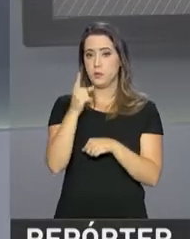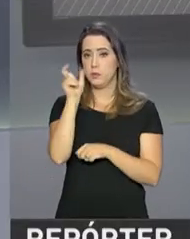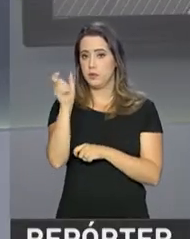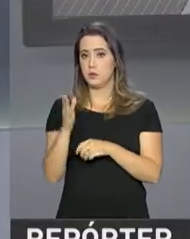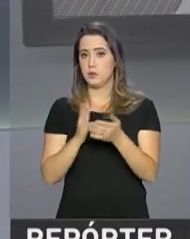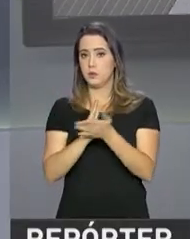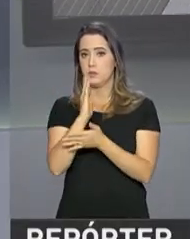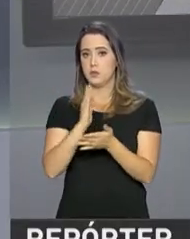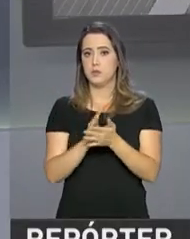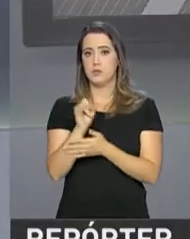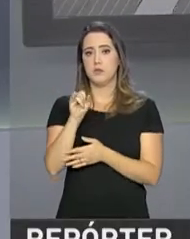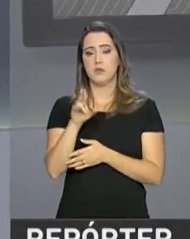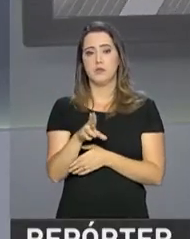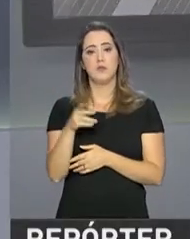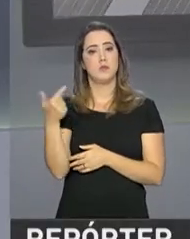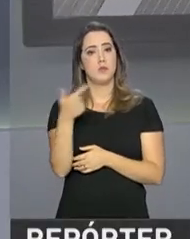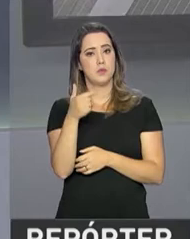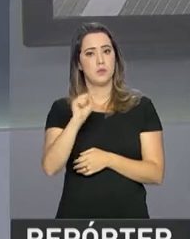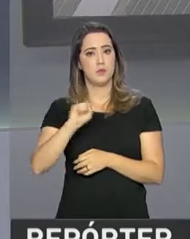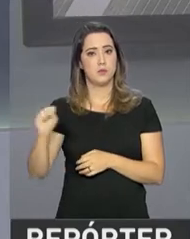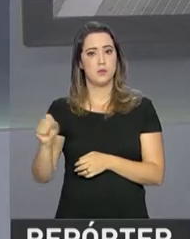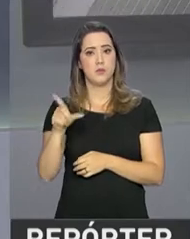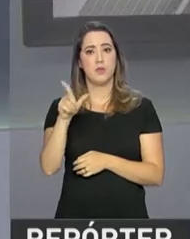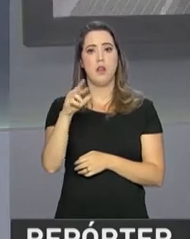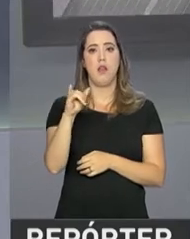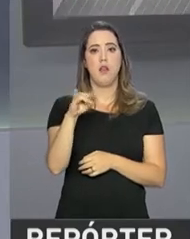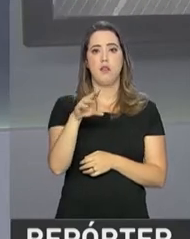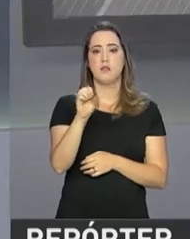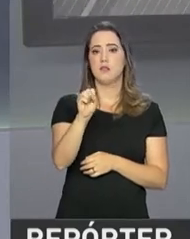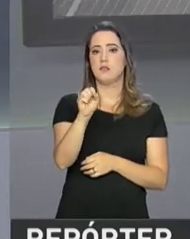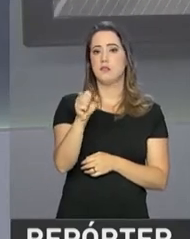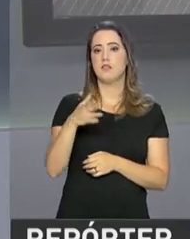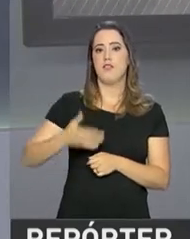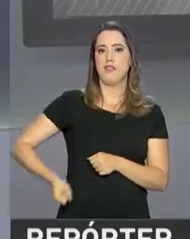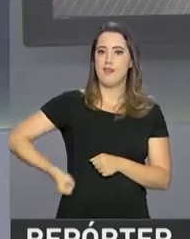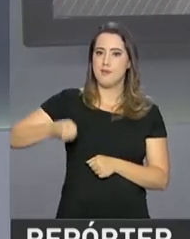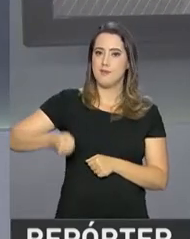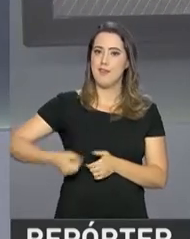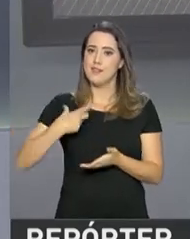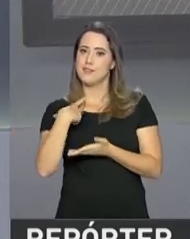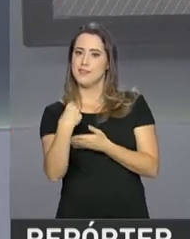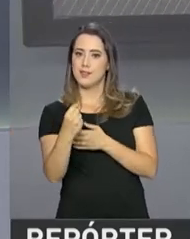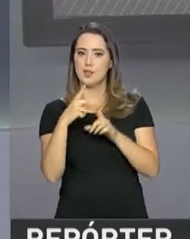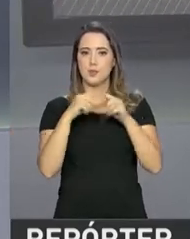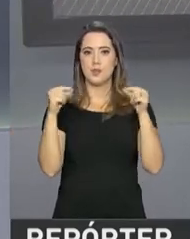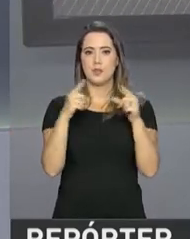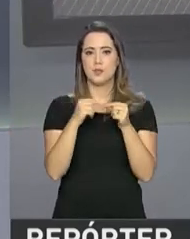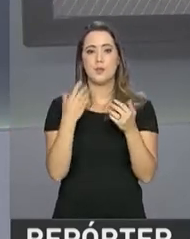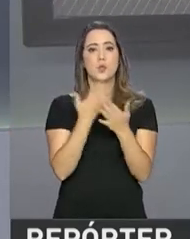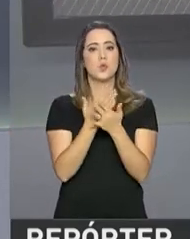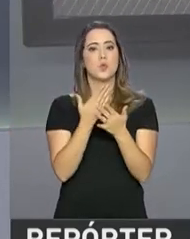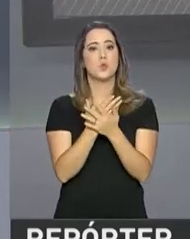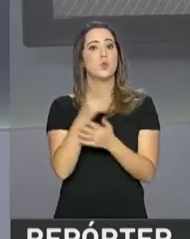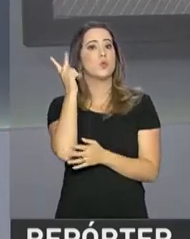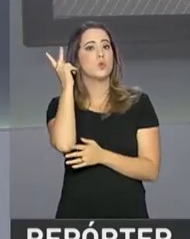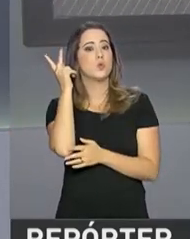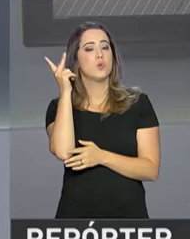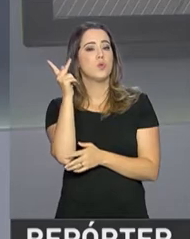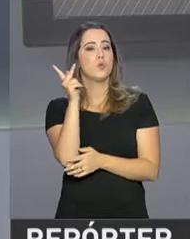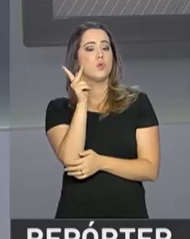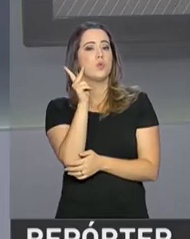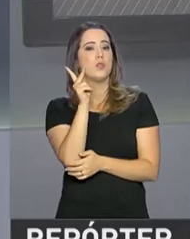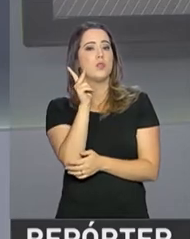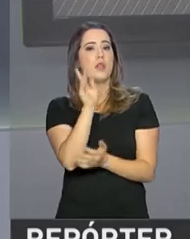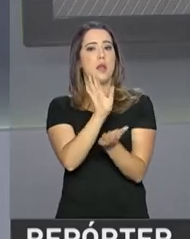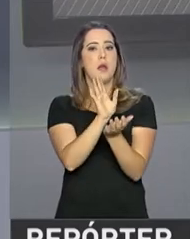aprovadas no sisu para este segundo semestre larissa vai arrumar as malas e sair de brasília para estudar em campina grande na paraíba